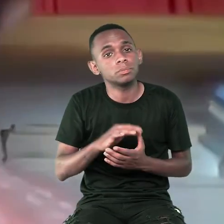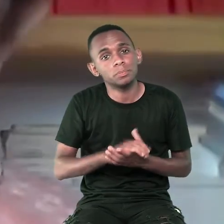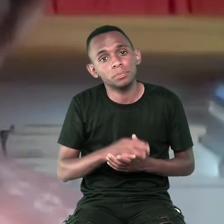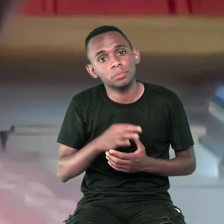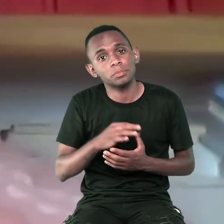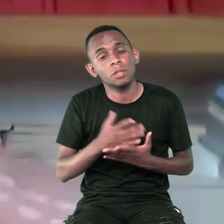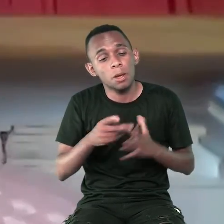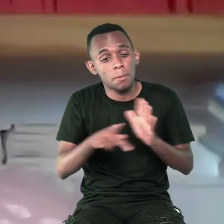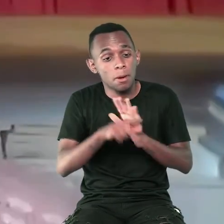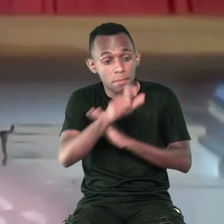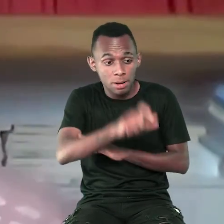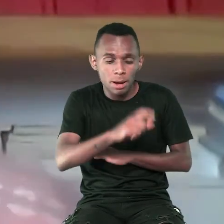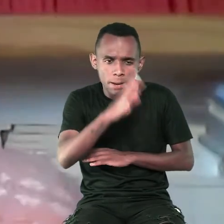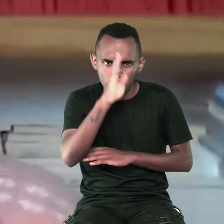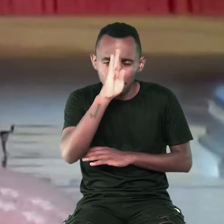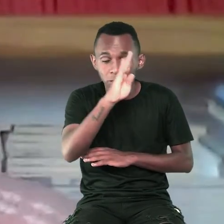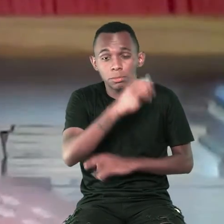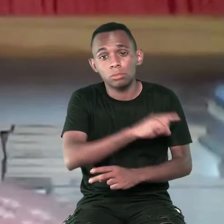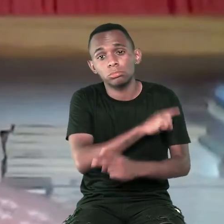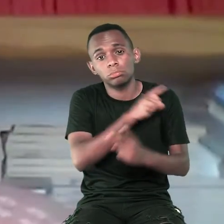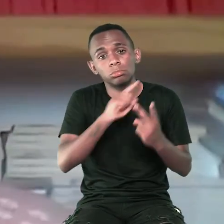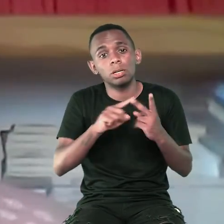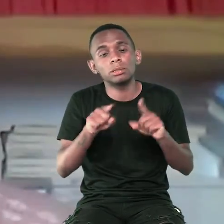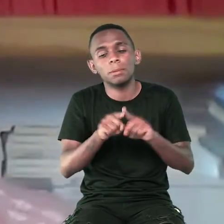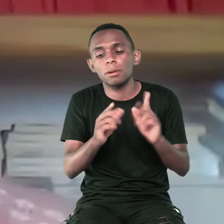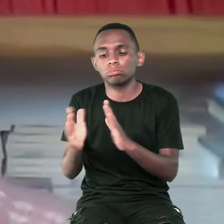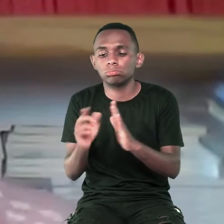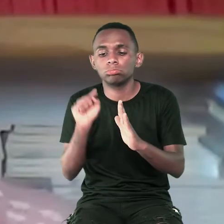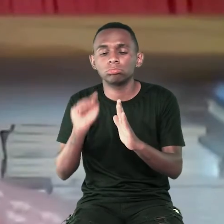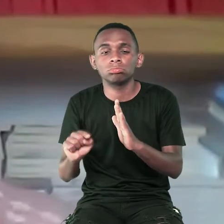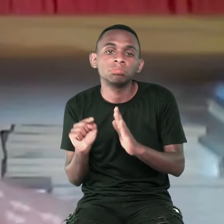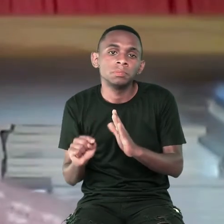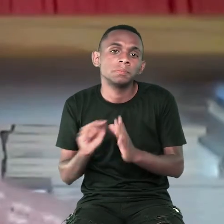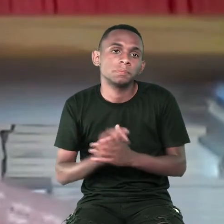né, dela, da personagem principal, e um outro trecho